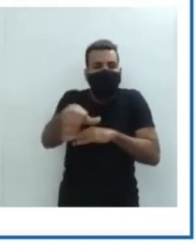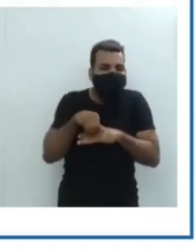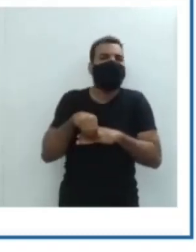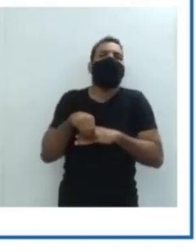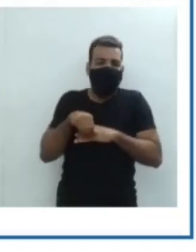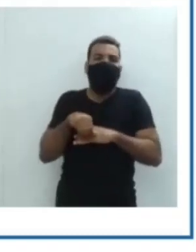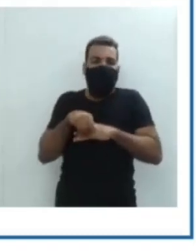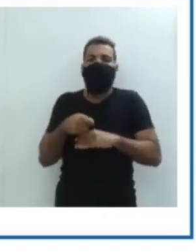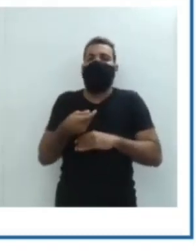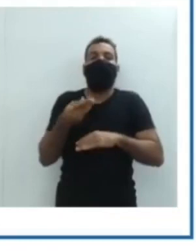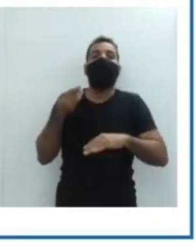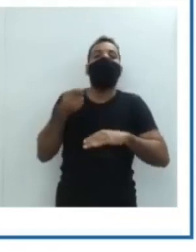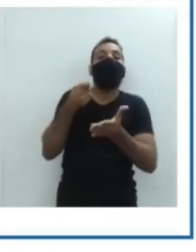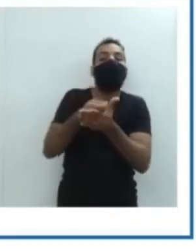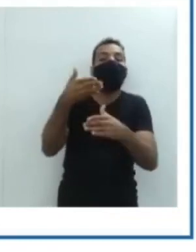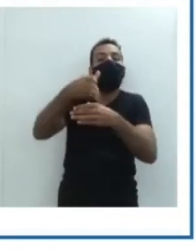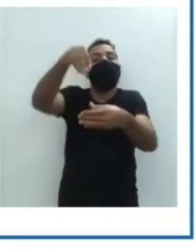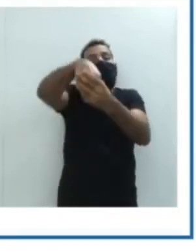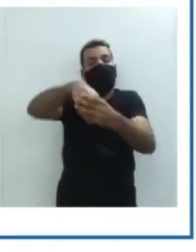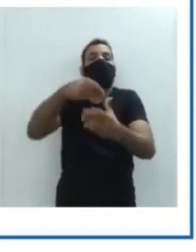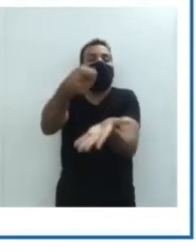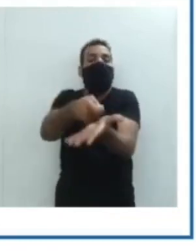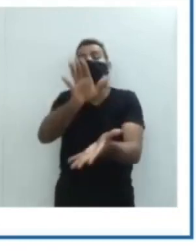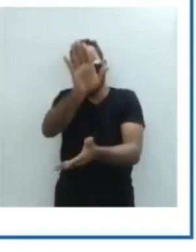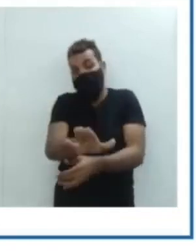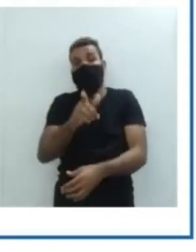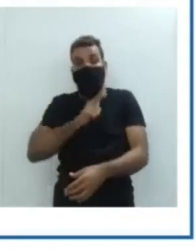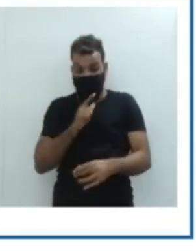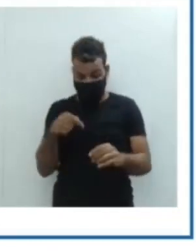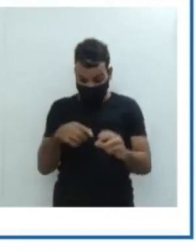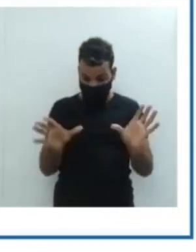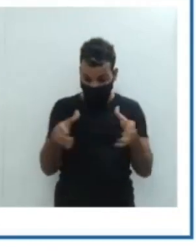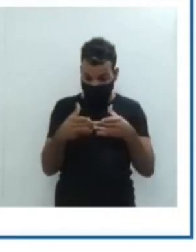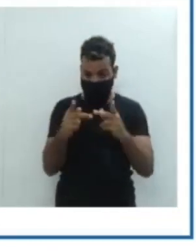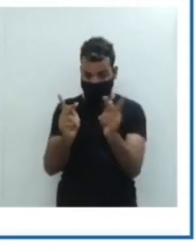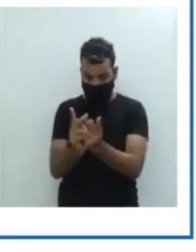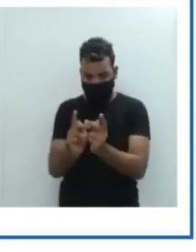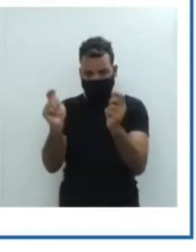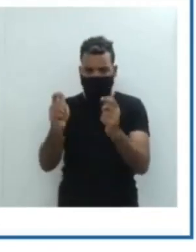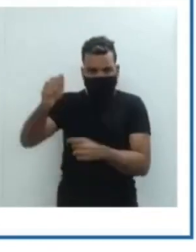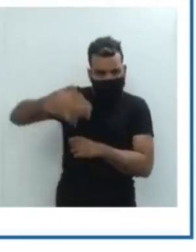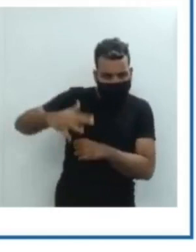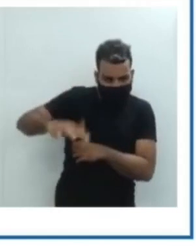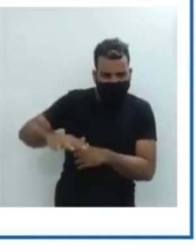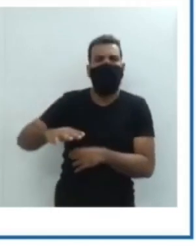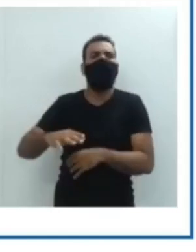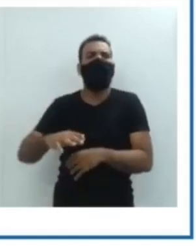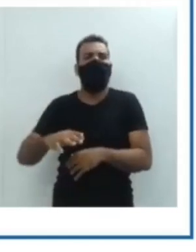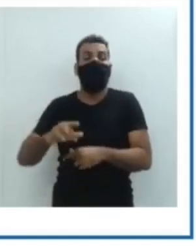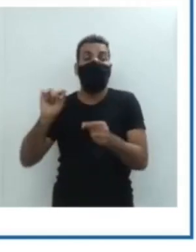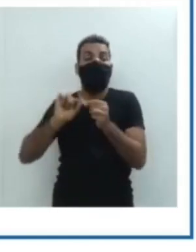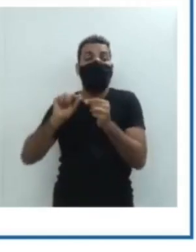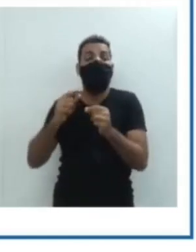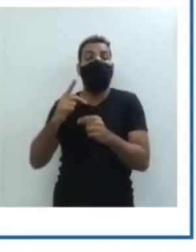método forma de pagamento que está implementado na classe pai mas a nossa classe prato promocional ela vai fazer